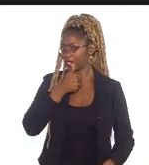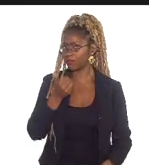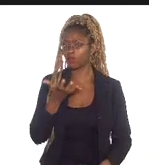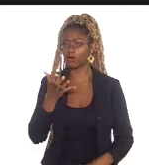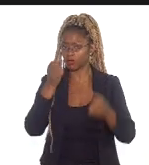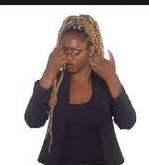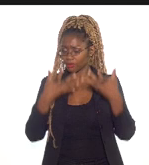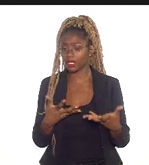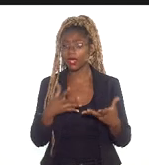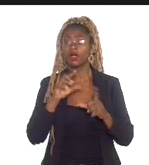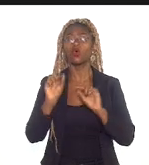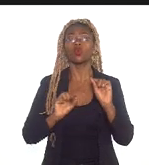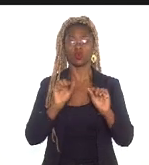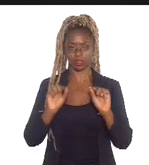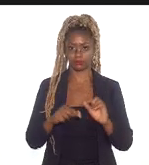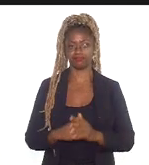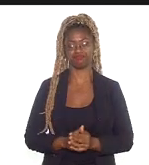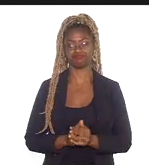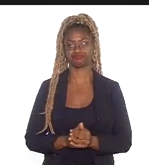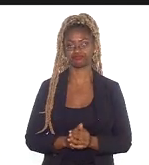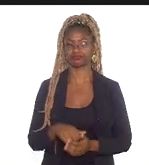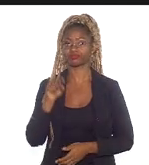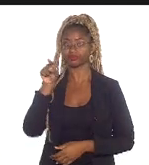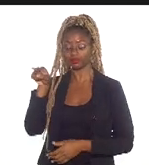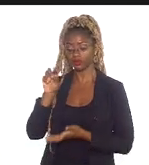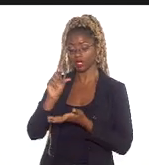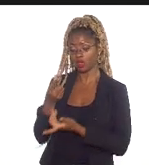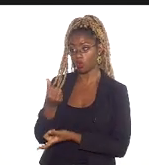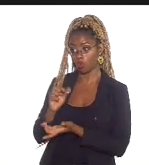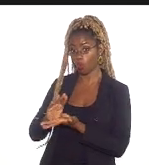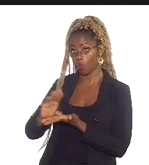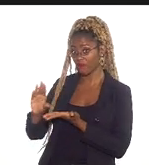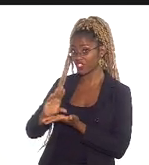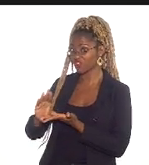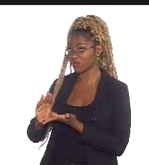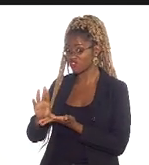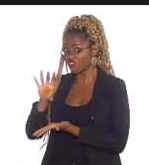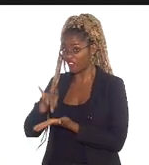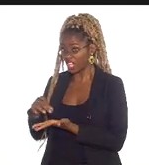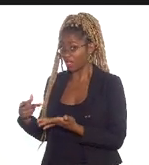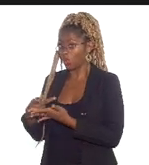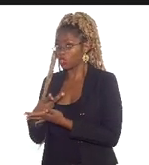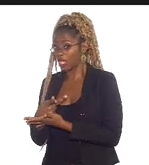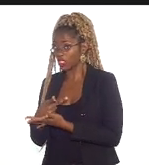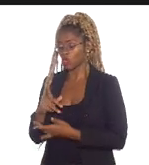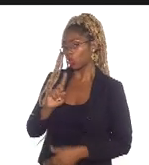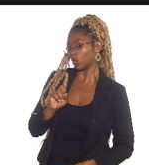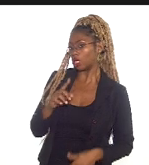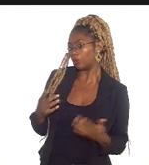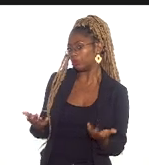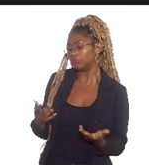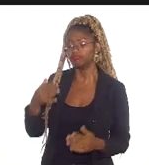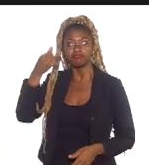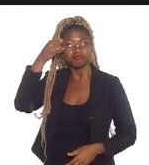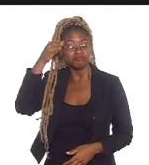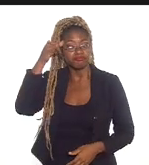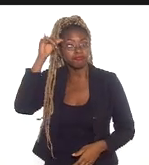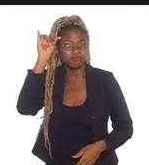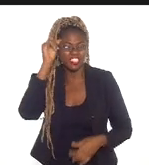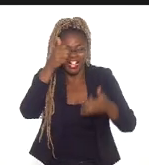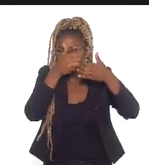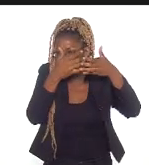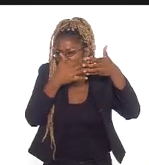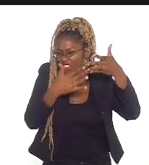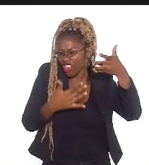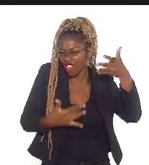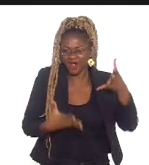é sobre se o investimento tem sido realizado ou não, né? Para evitar